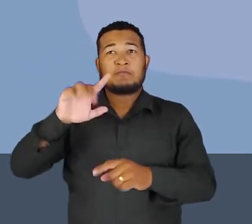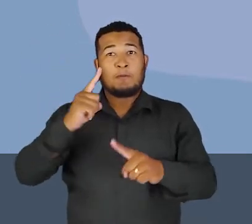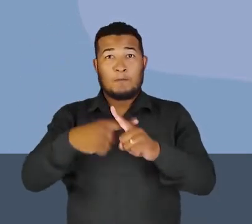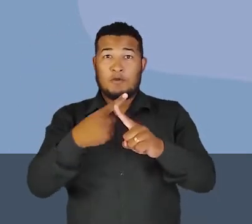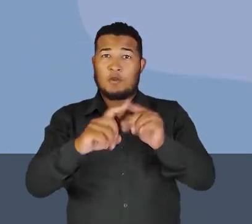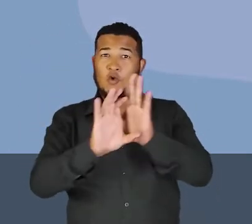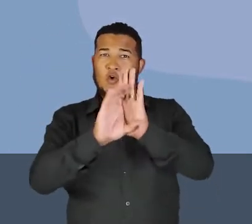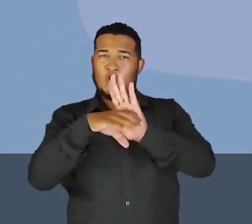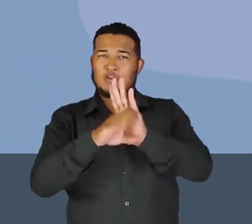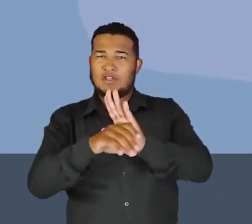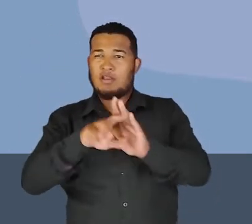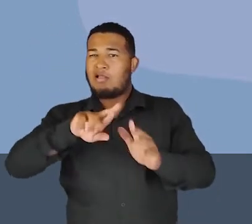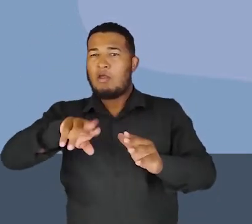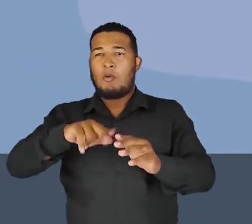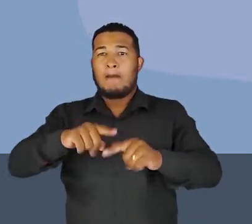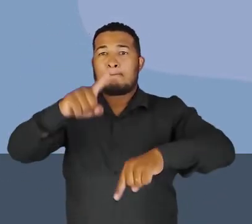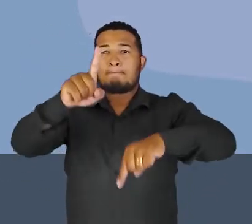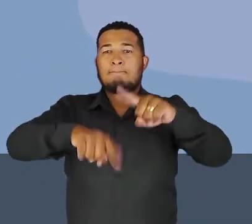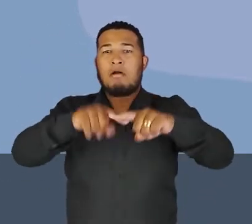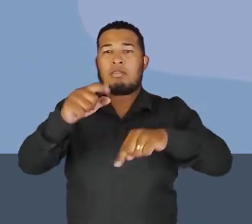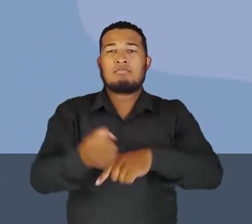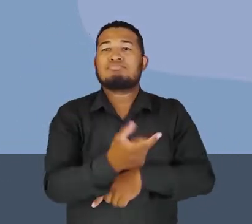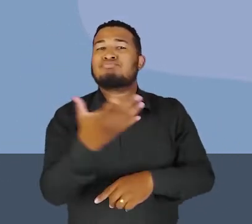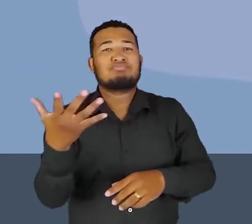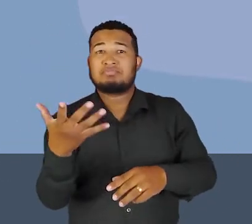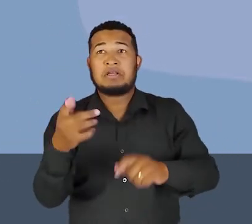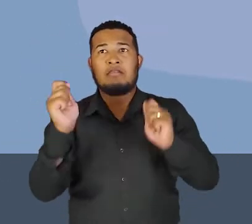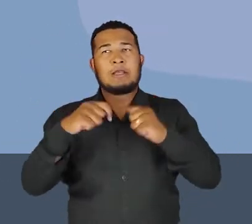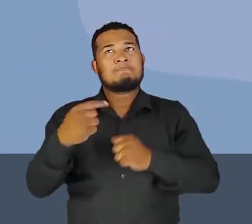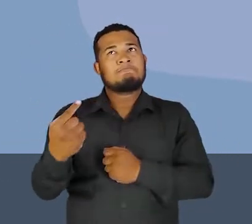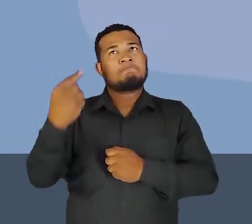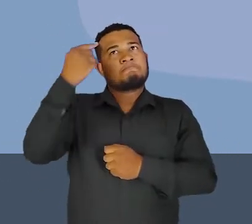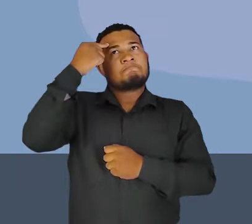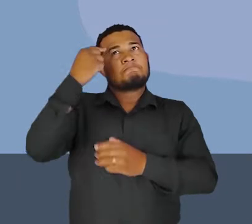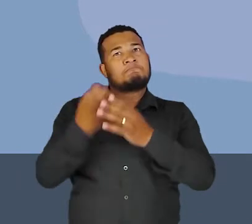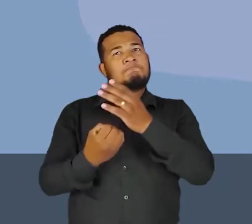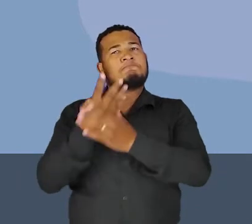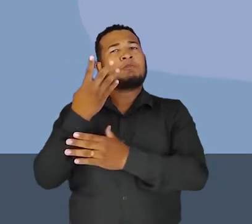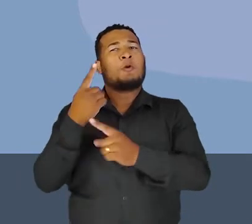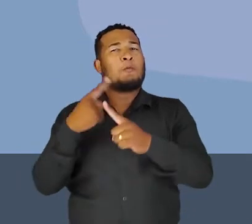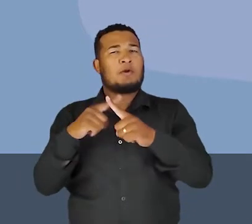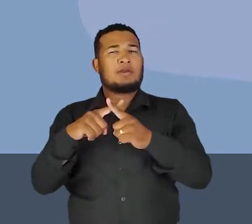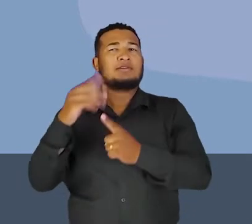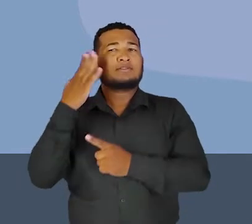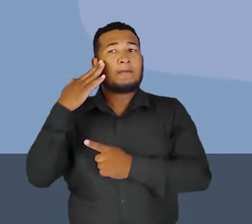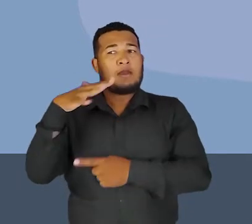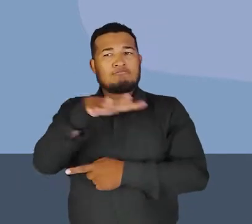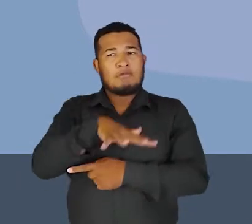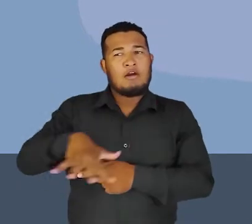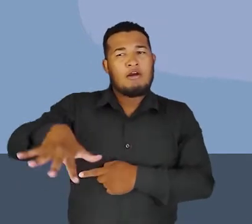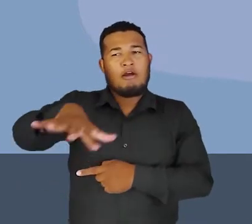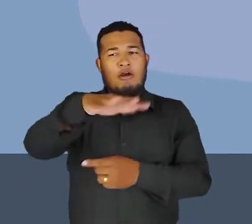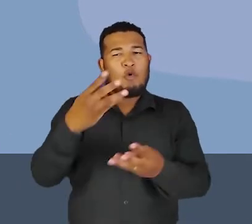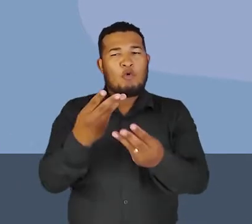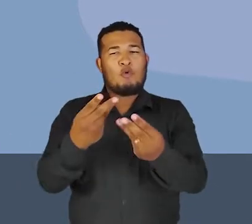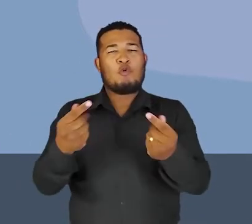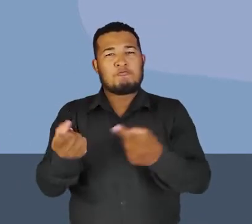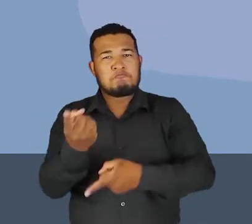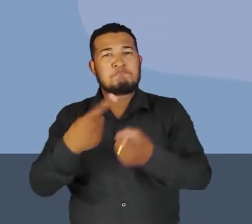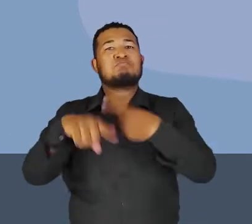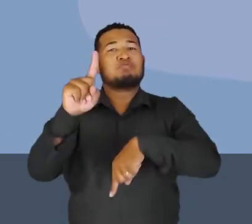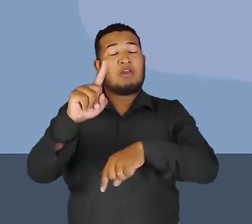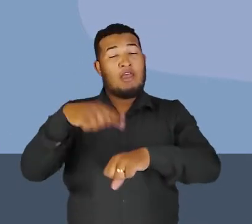imaterial, que surge quando a massa pesada da obra ela evapora, que é o